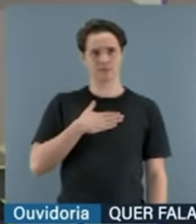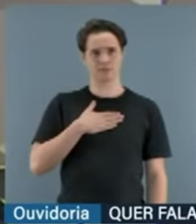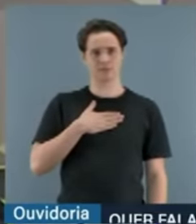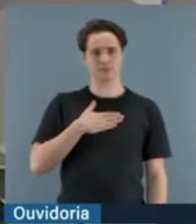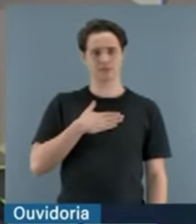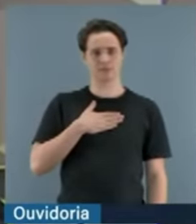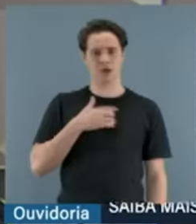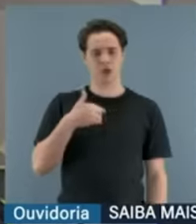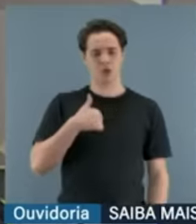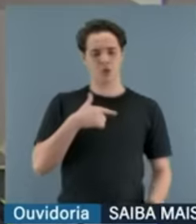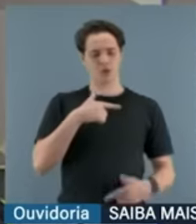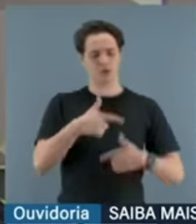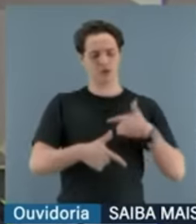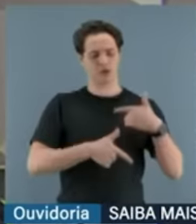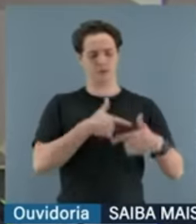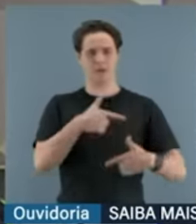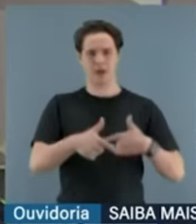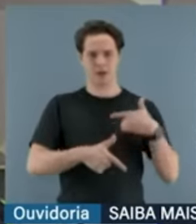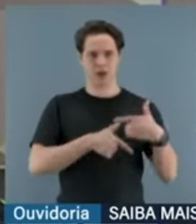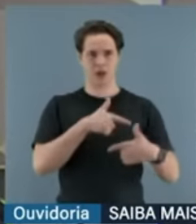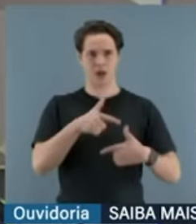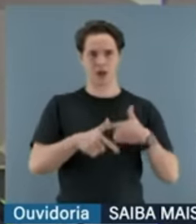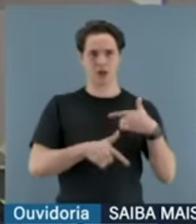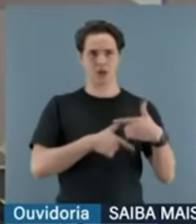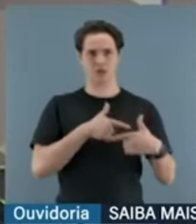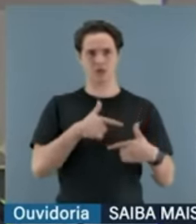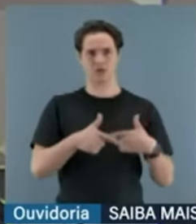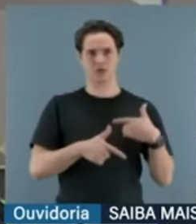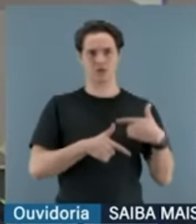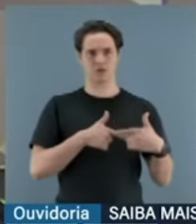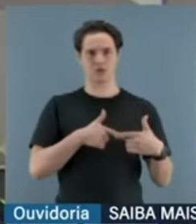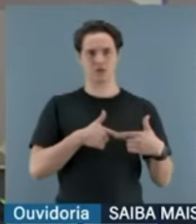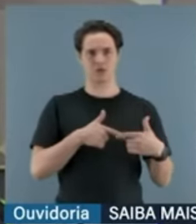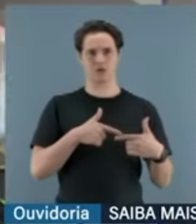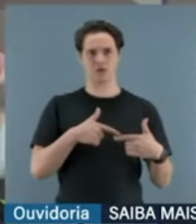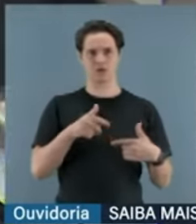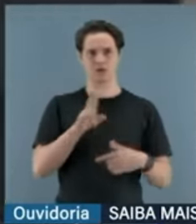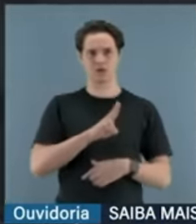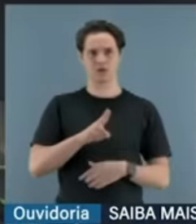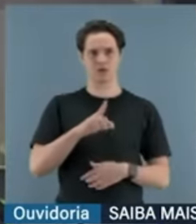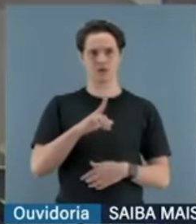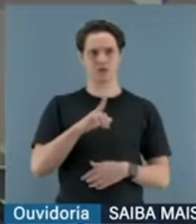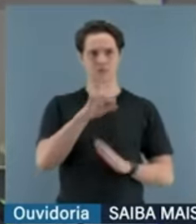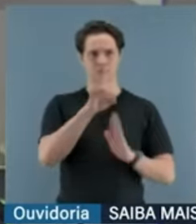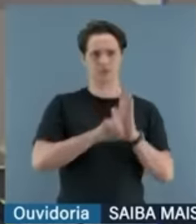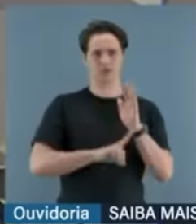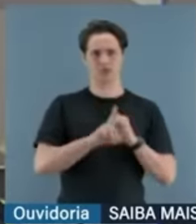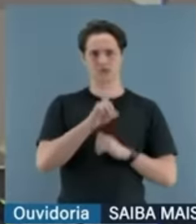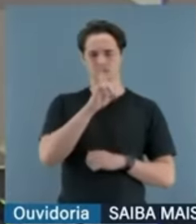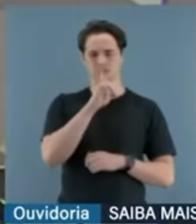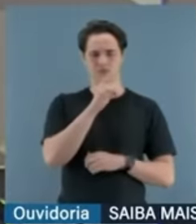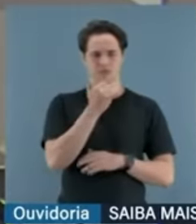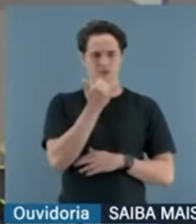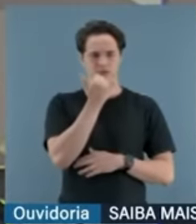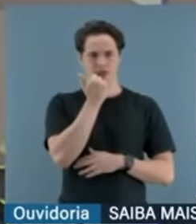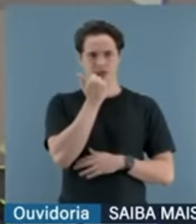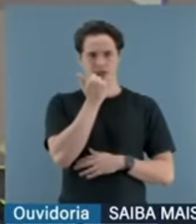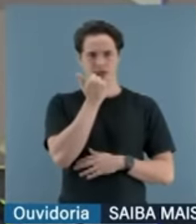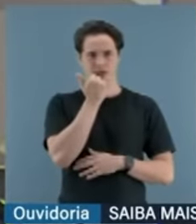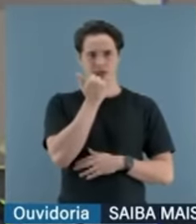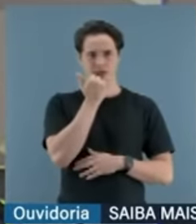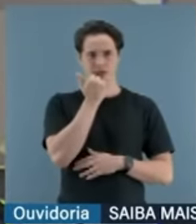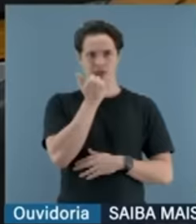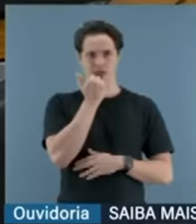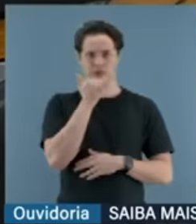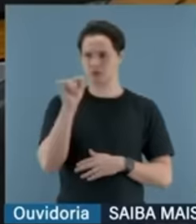Eu estava trabalhando na... Eu vou usar o meu direito de me manter em silêncio. A senhora me desculpa, senadora. O senhor não